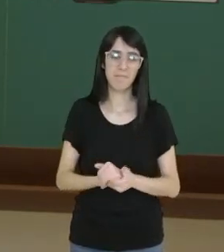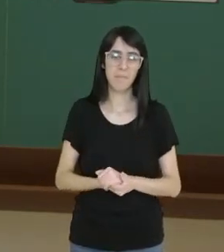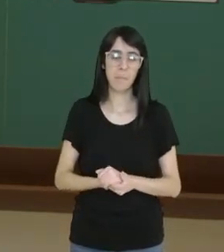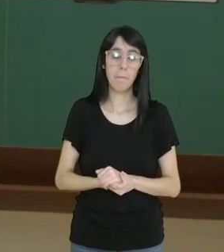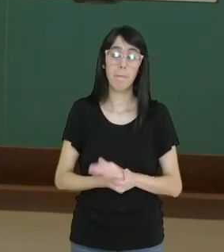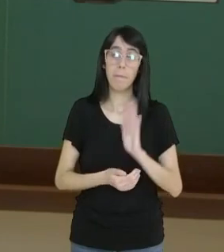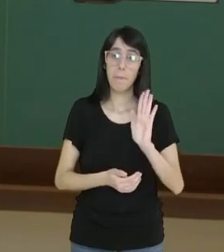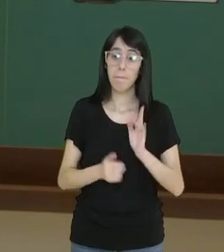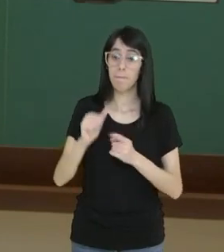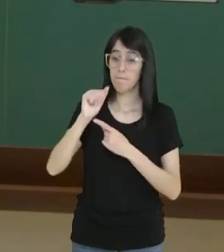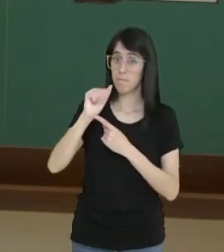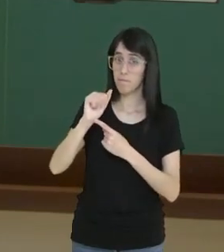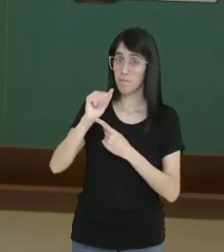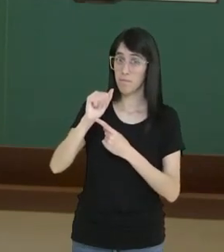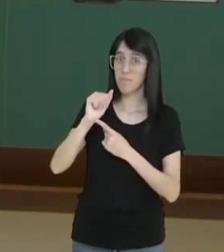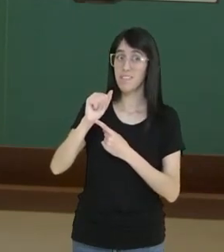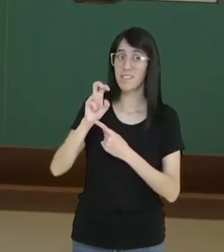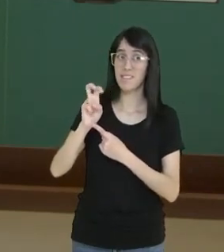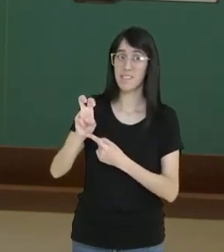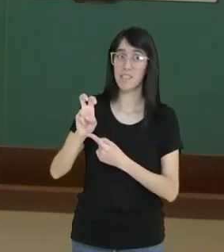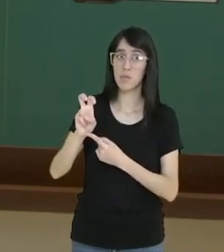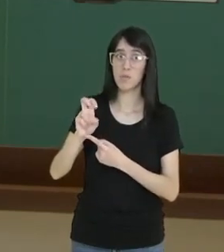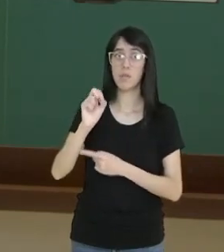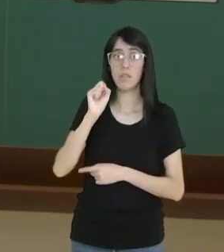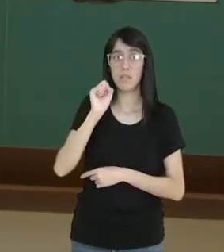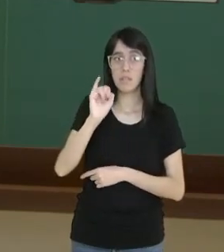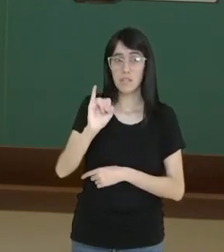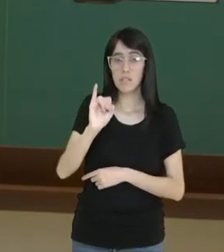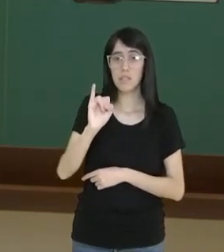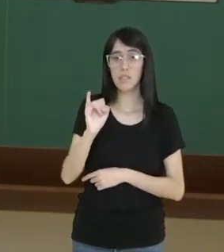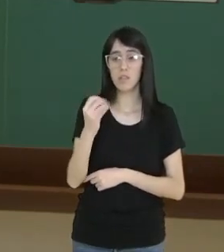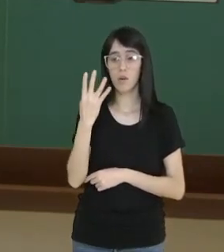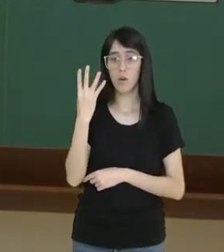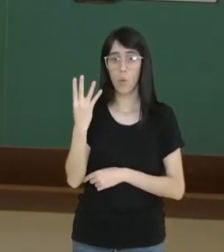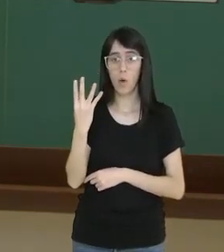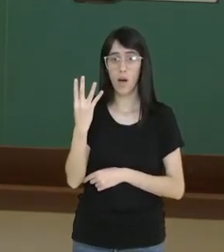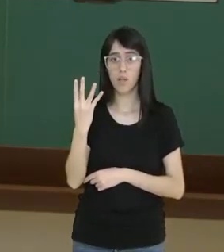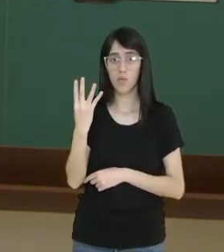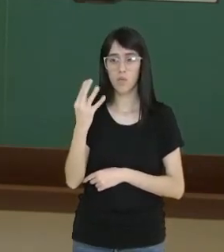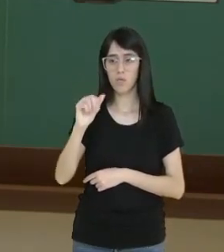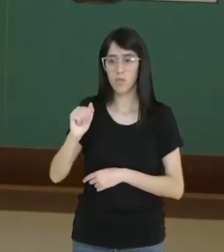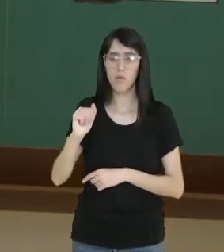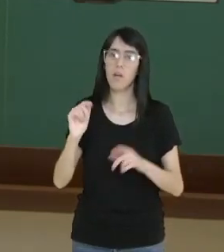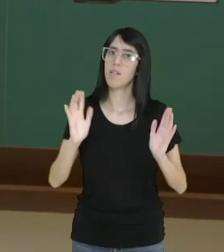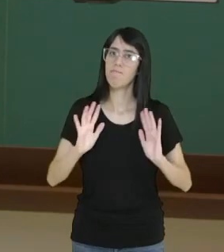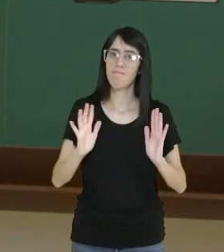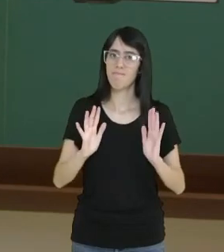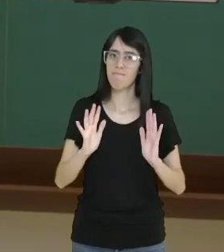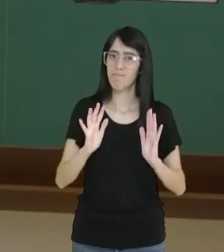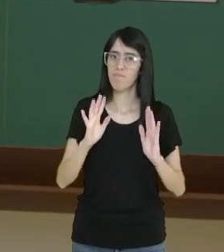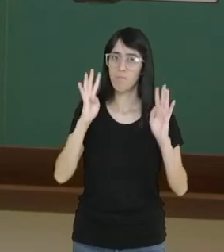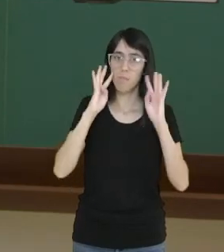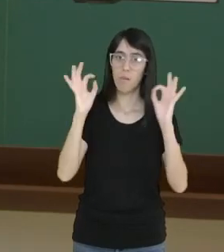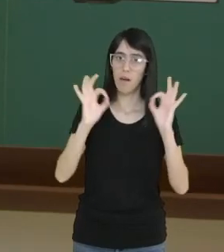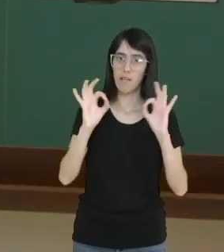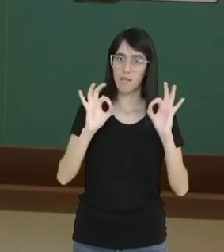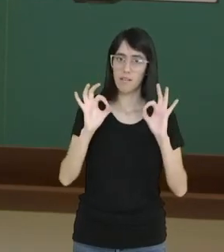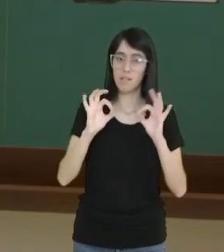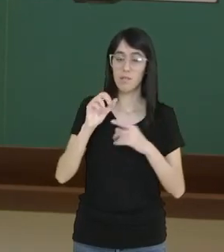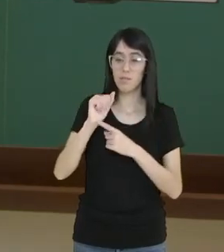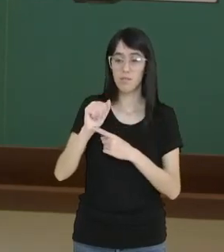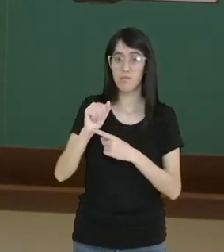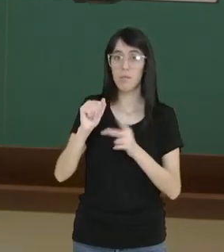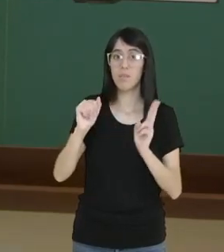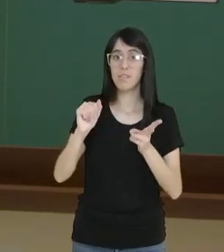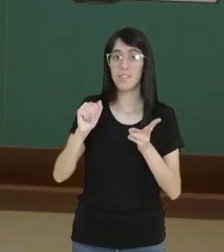a hipotenusa é 5. Se essa medida 4 estiver numa hipotenusa, não é mais o triângulo pitagórico, tá bom? Cuidado com isso